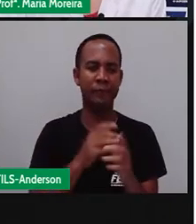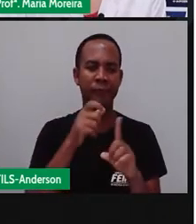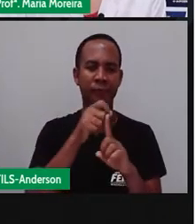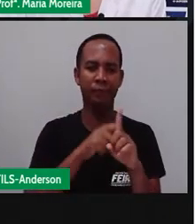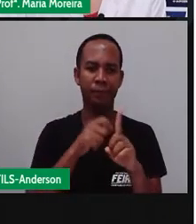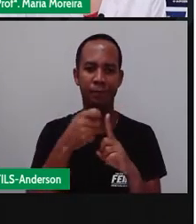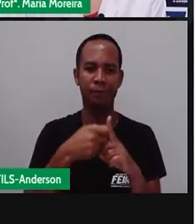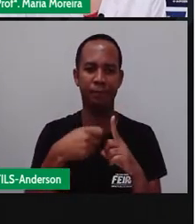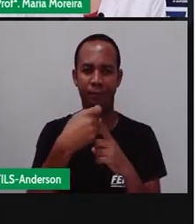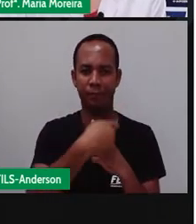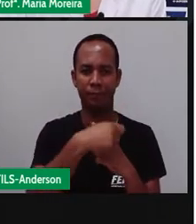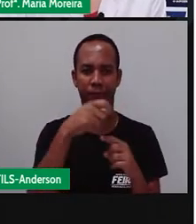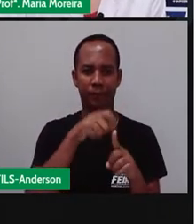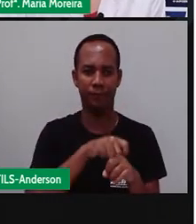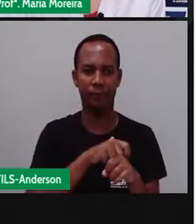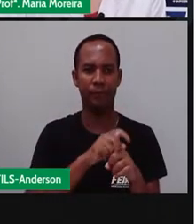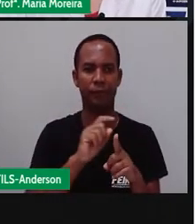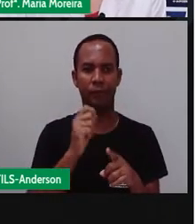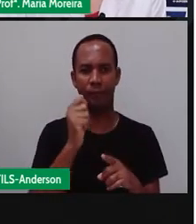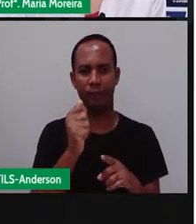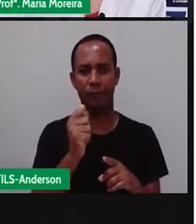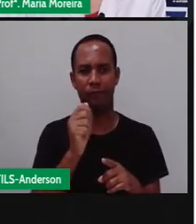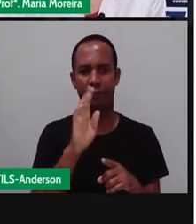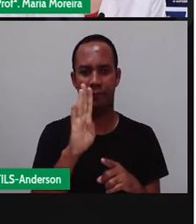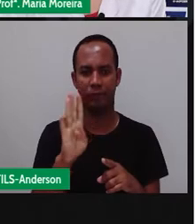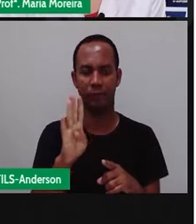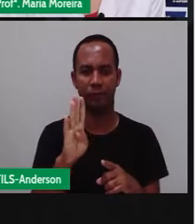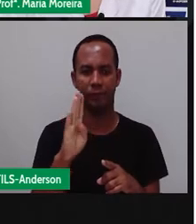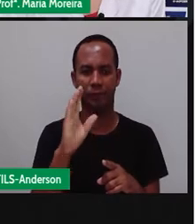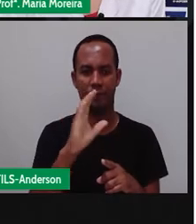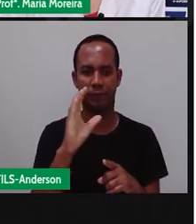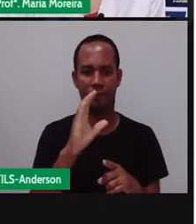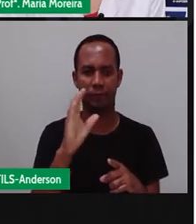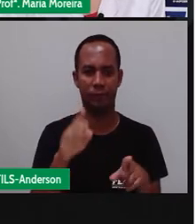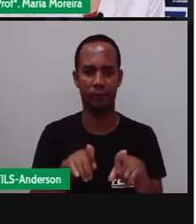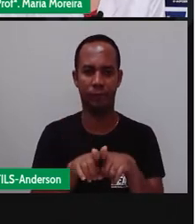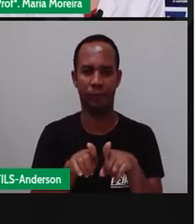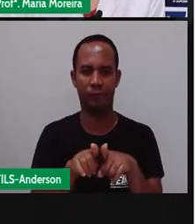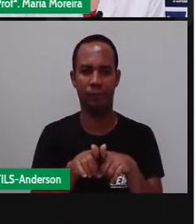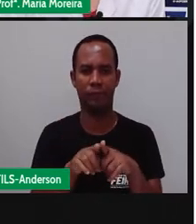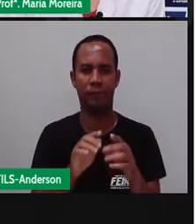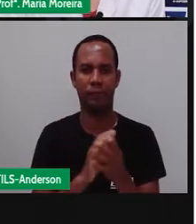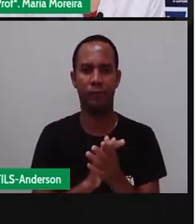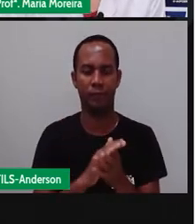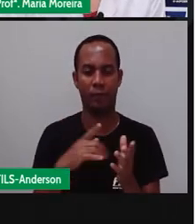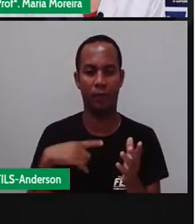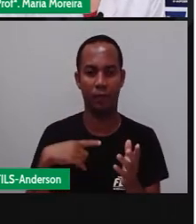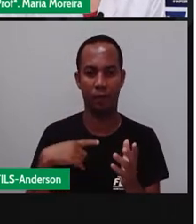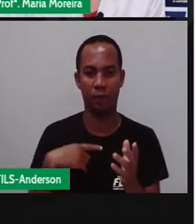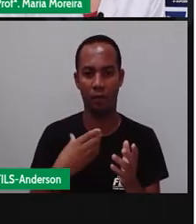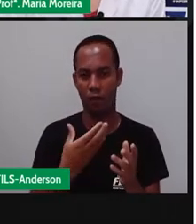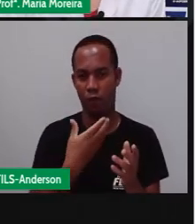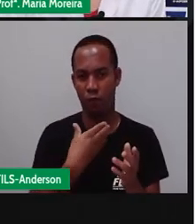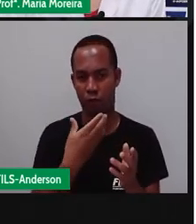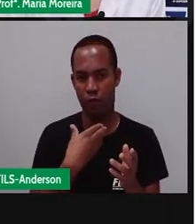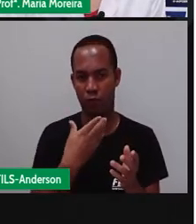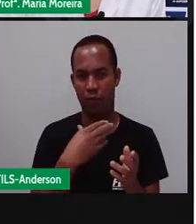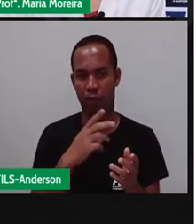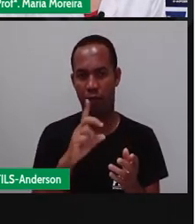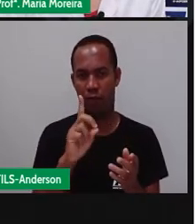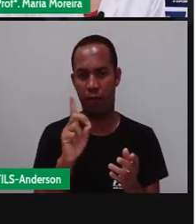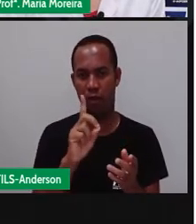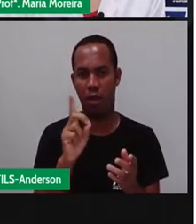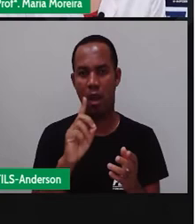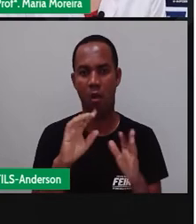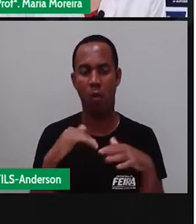Banana, né? A, B. Depois quem? C. Cereja, C. Tem alguma fruta com a letra D? Não.